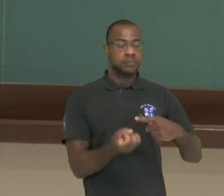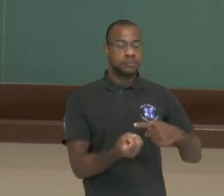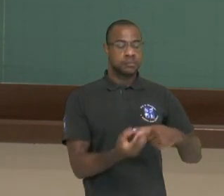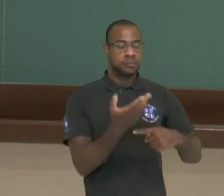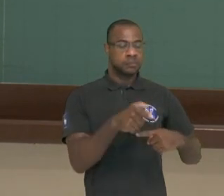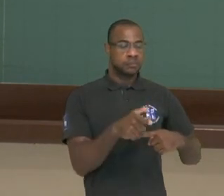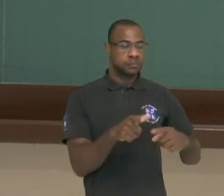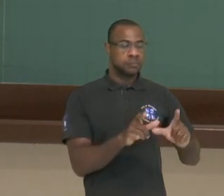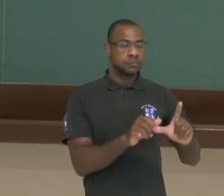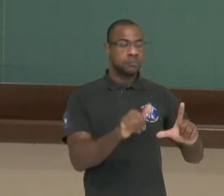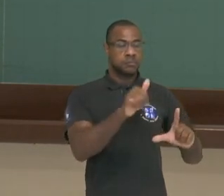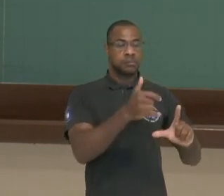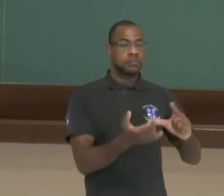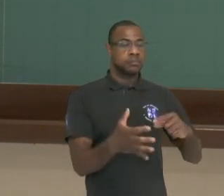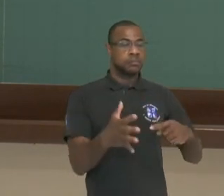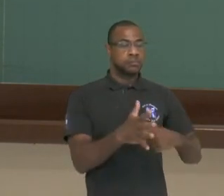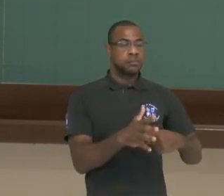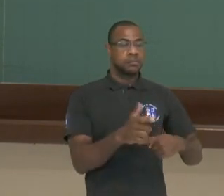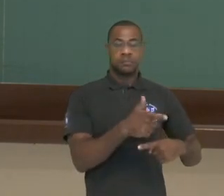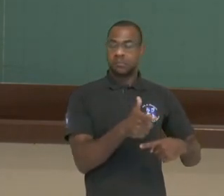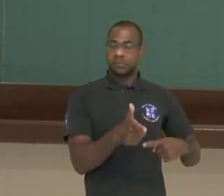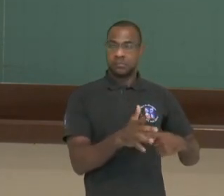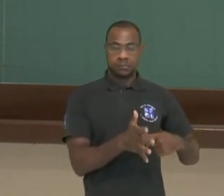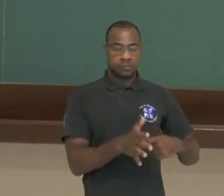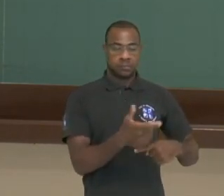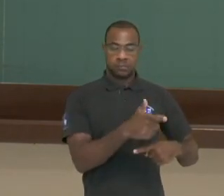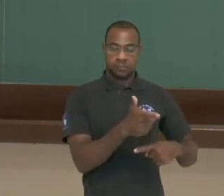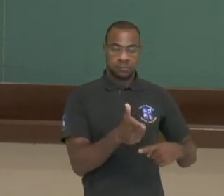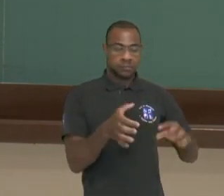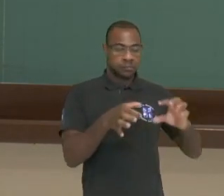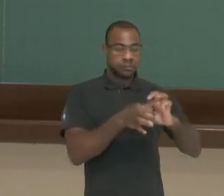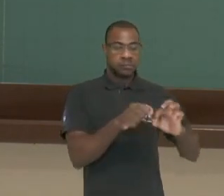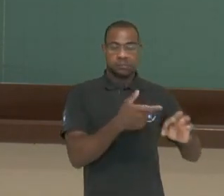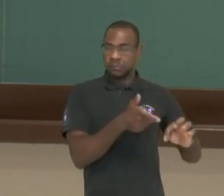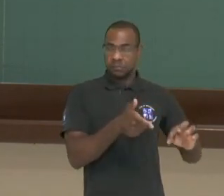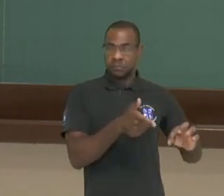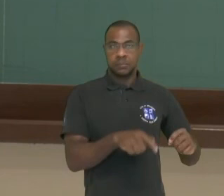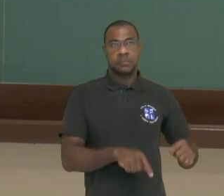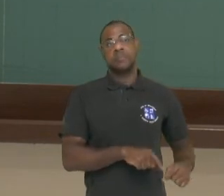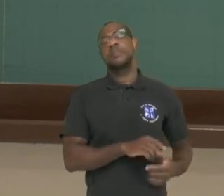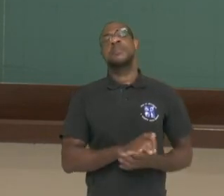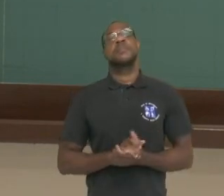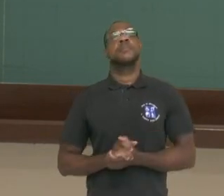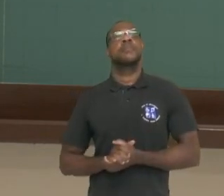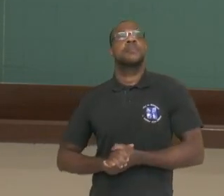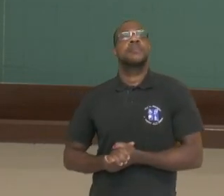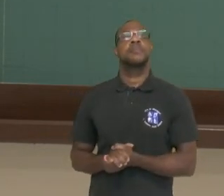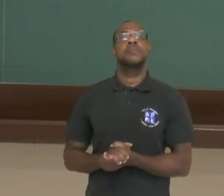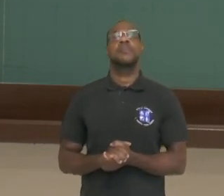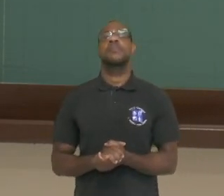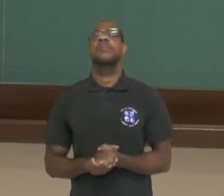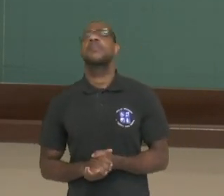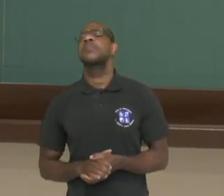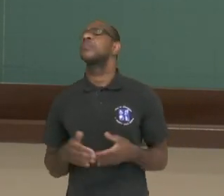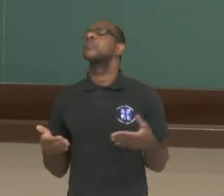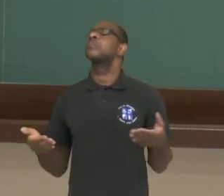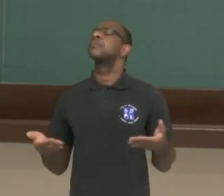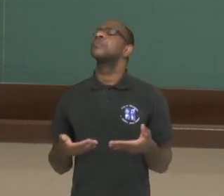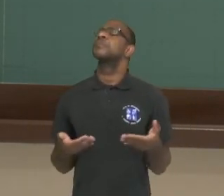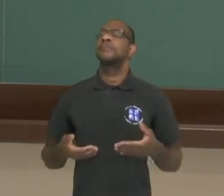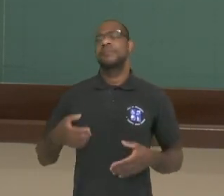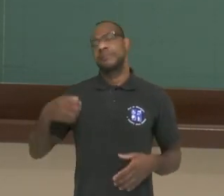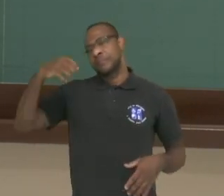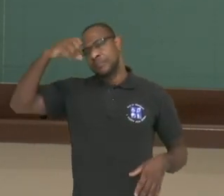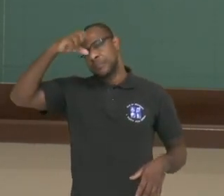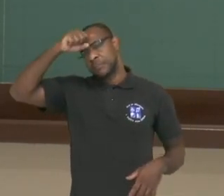é no mesmo sentido, na mesma direção, ele é organizado, ele é ordenado. Muito bem. Minha gente, o que nós vimos na aula